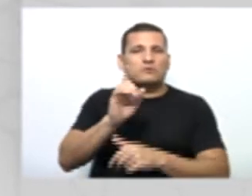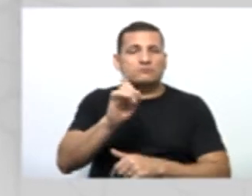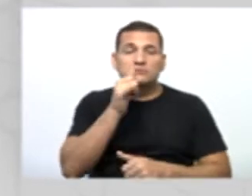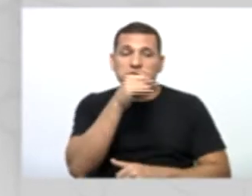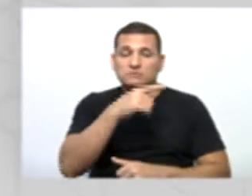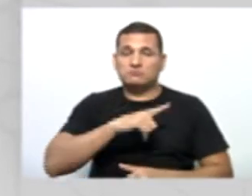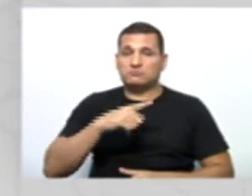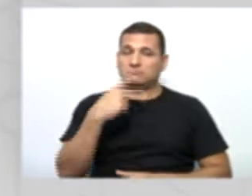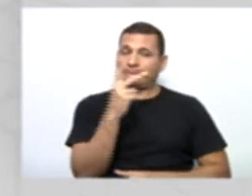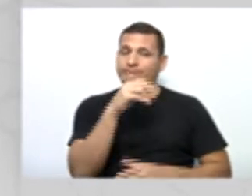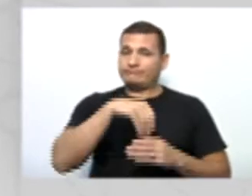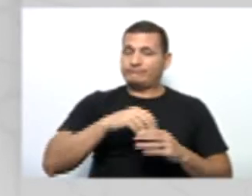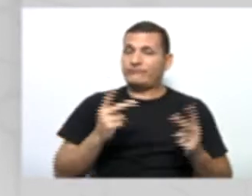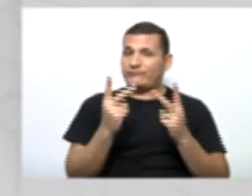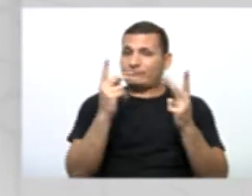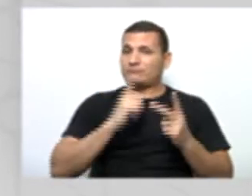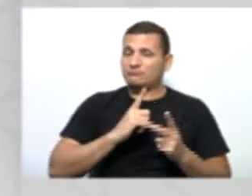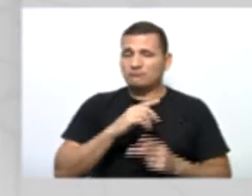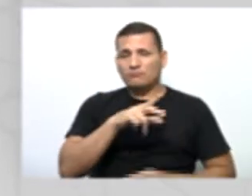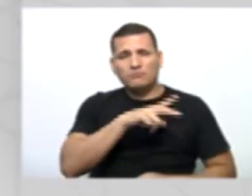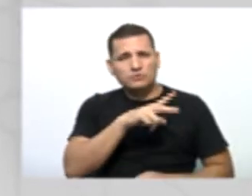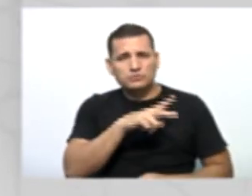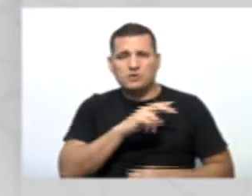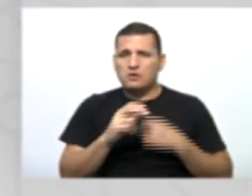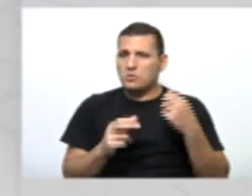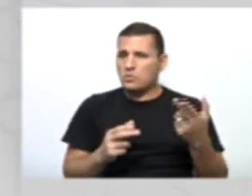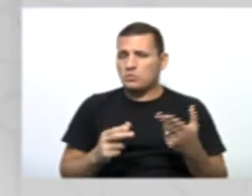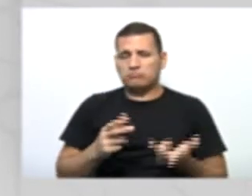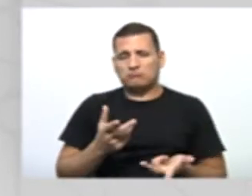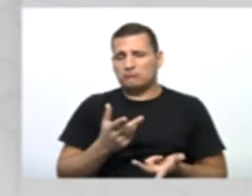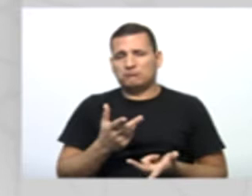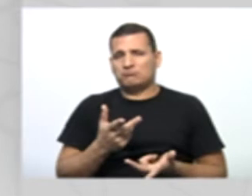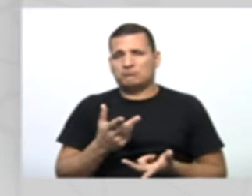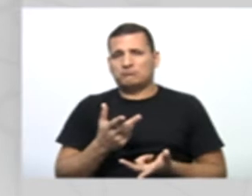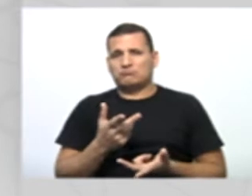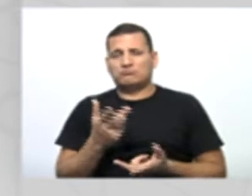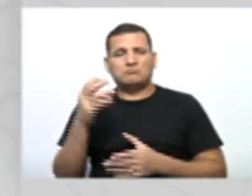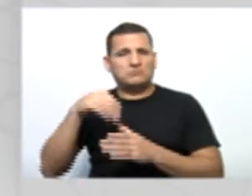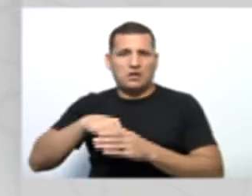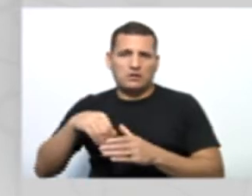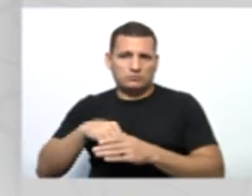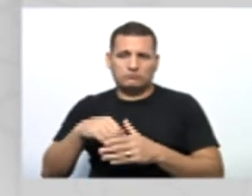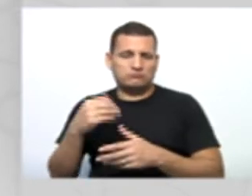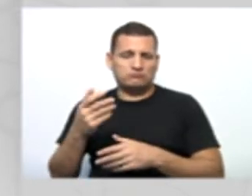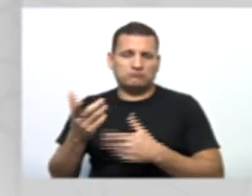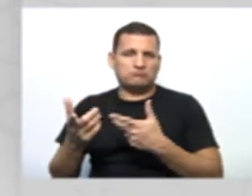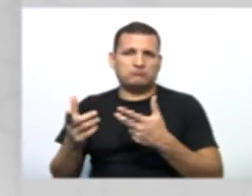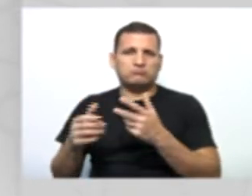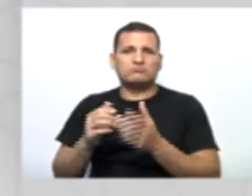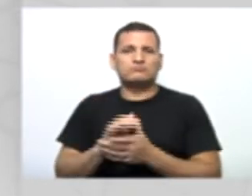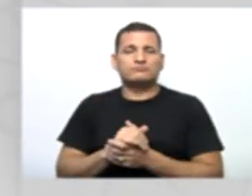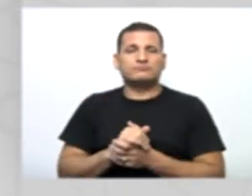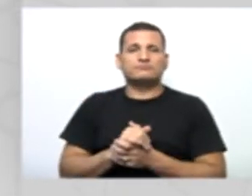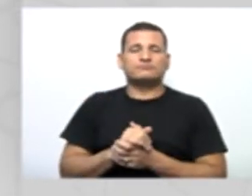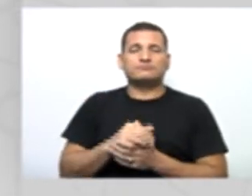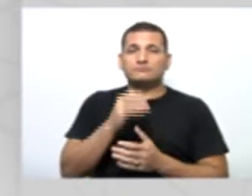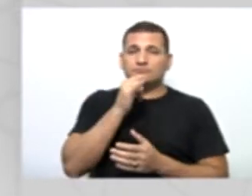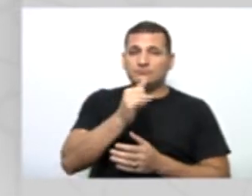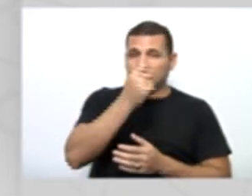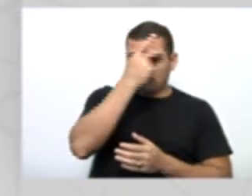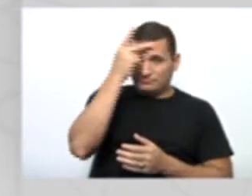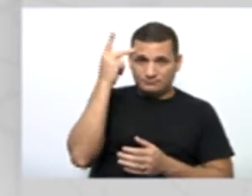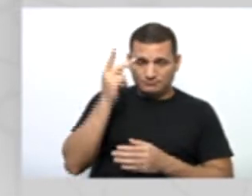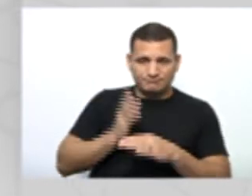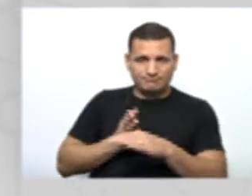na vida privada ou seja na vida pública. Então, se isso faz parte da conduta ética, se uma pessoa que entra para